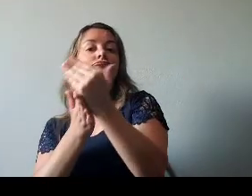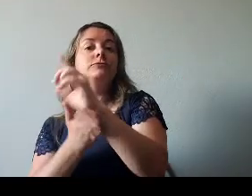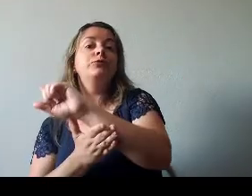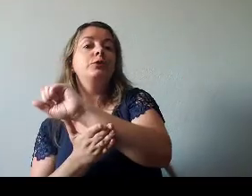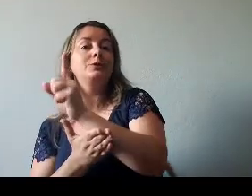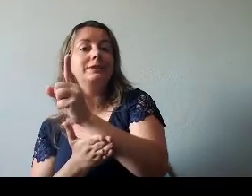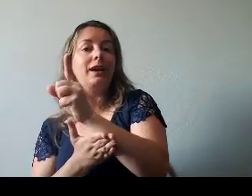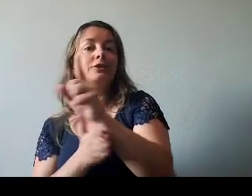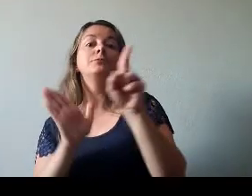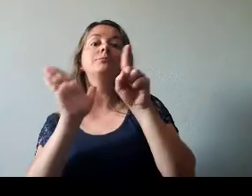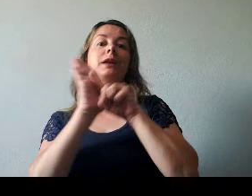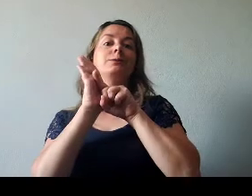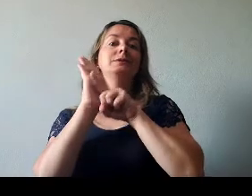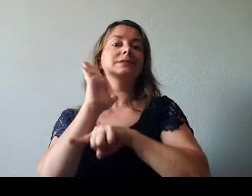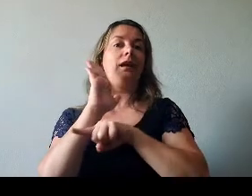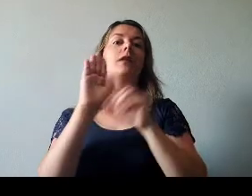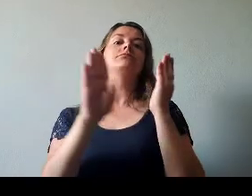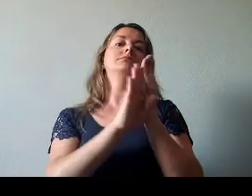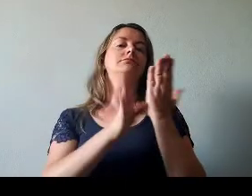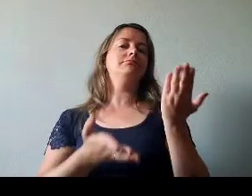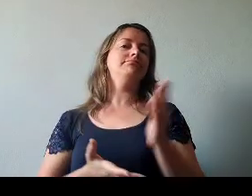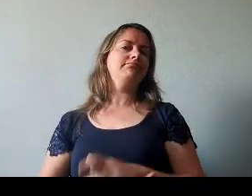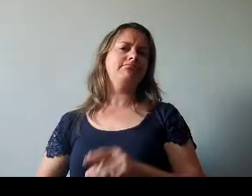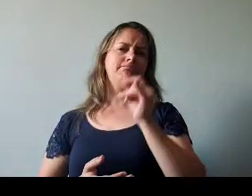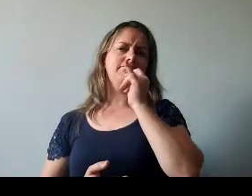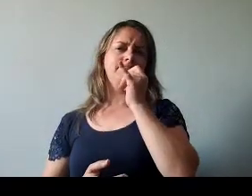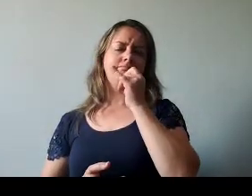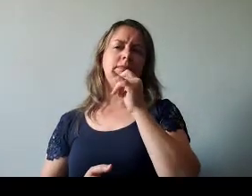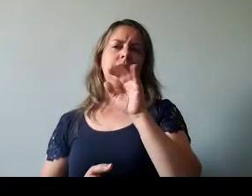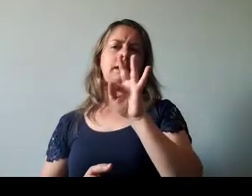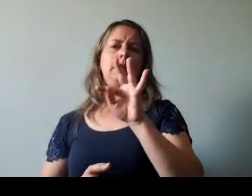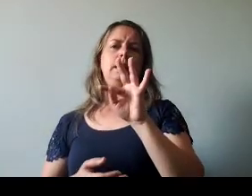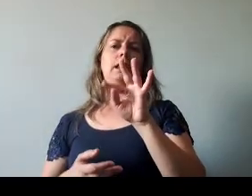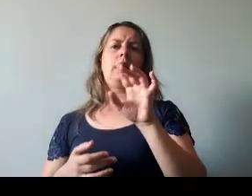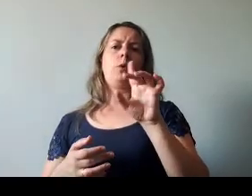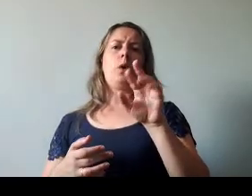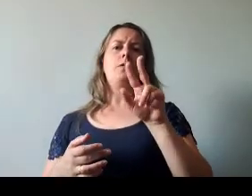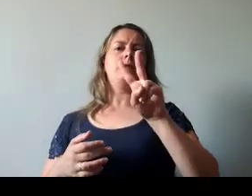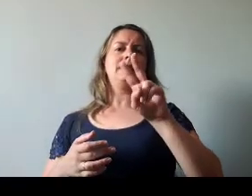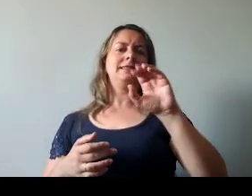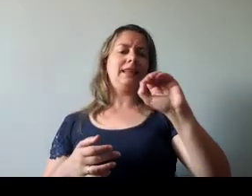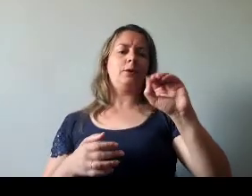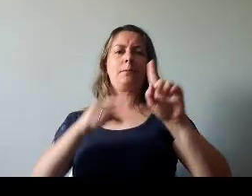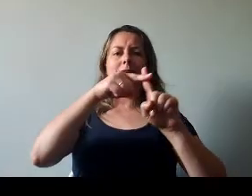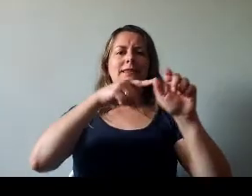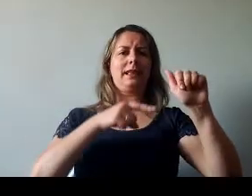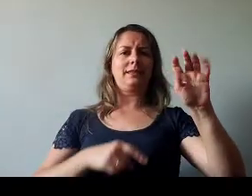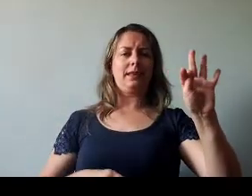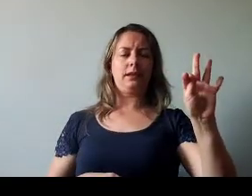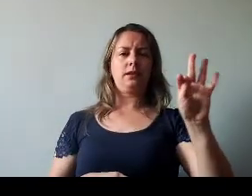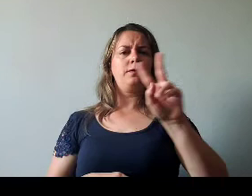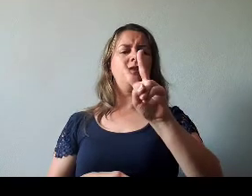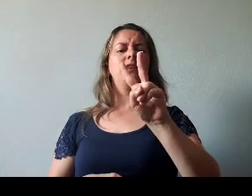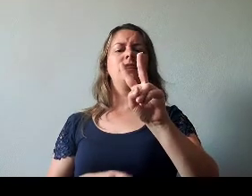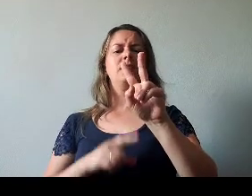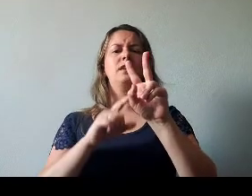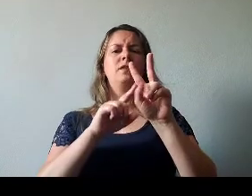V0 mais AT, se você subtrair o V de V0, vai sobrar